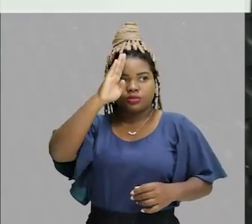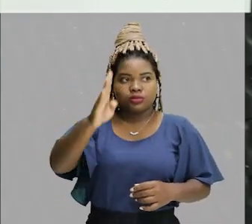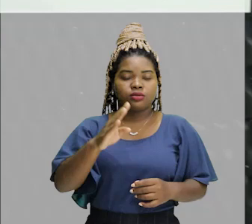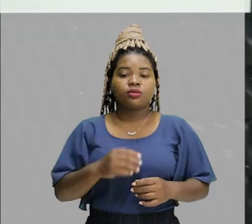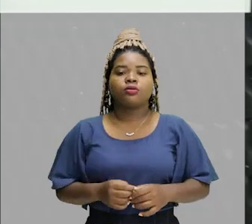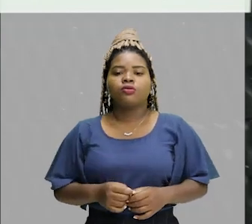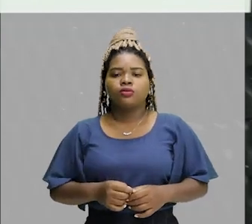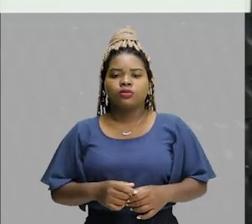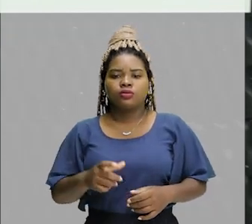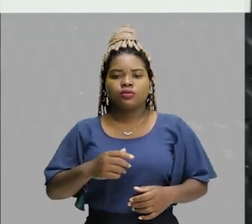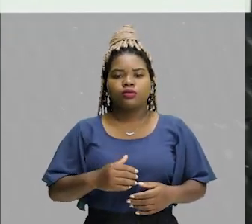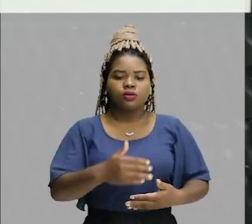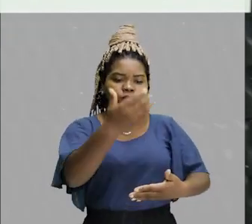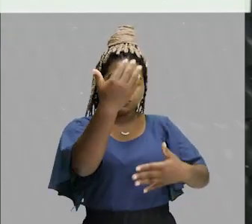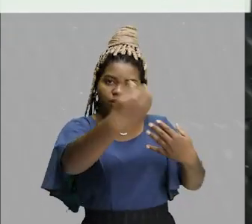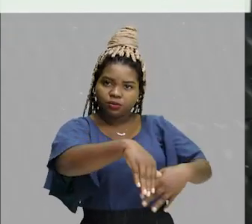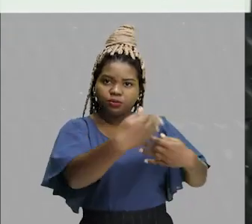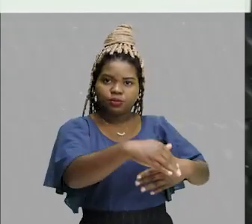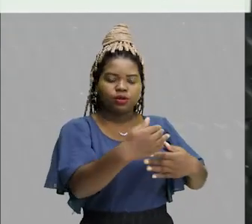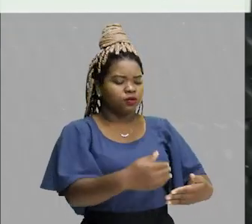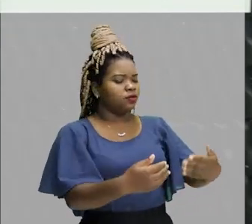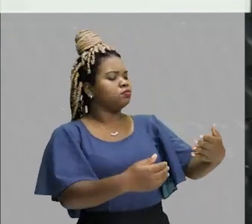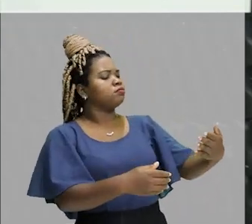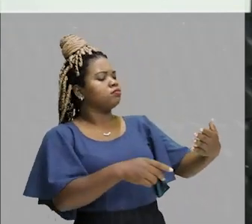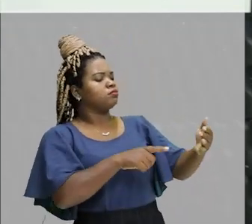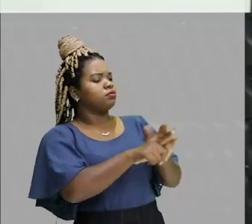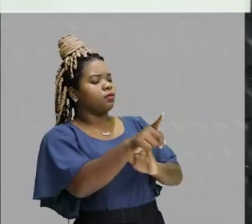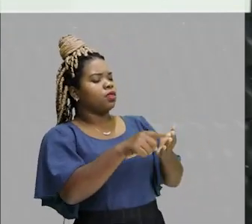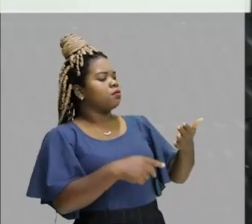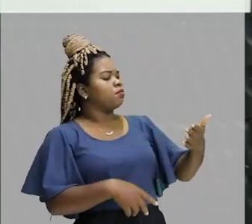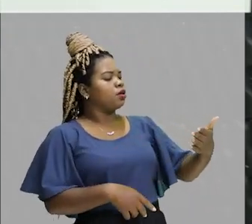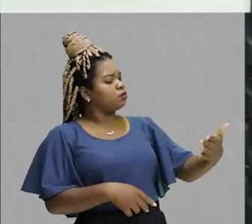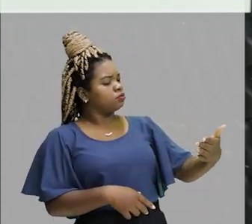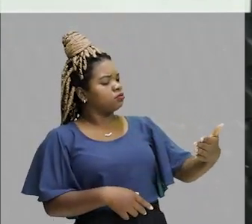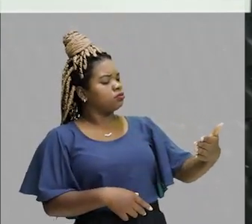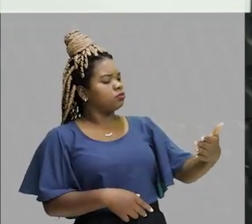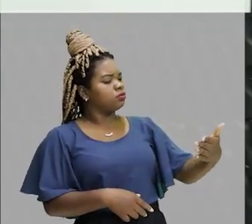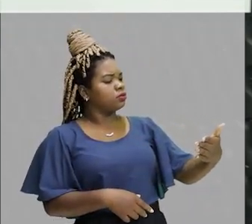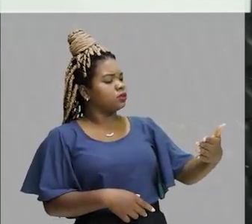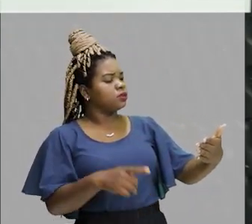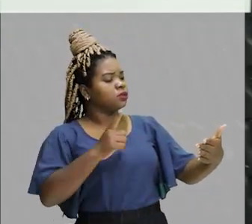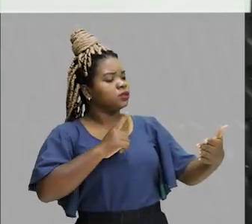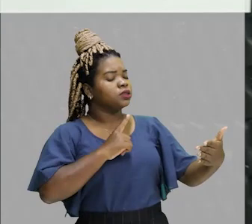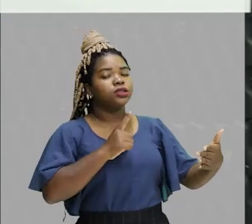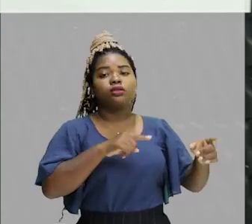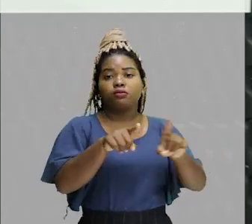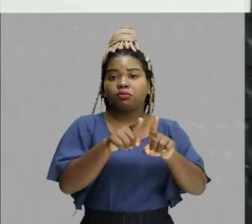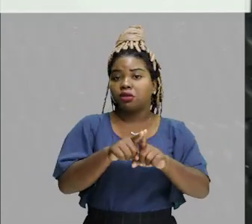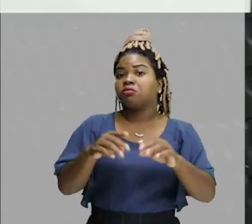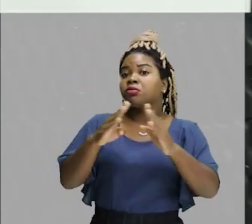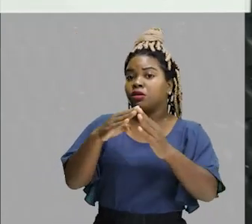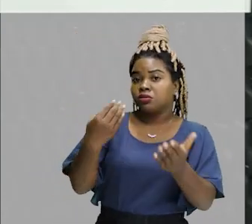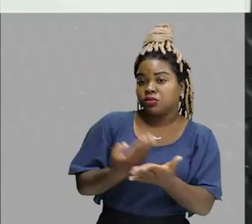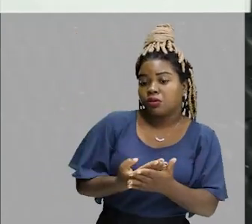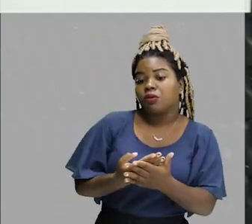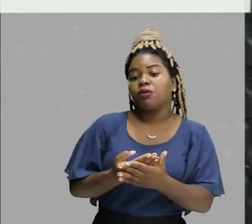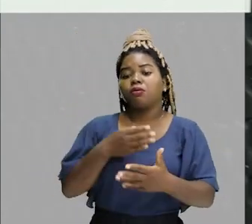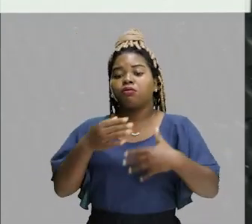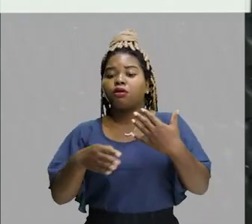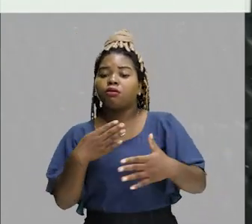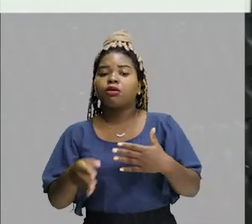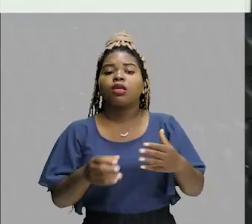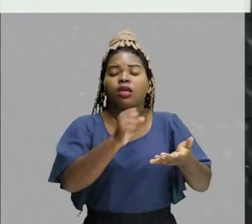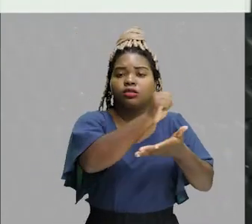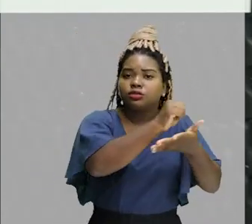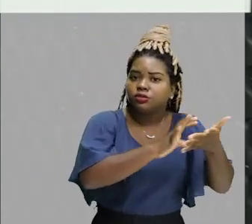do vestibular, por exemplo, quando você pega uma questão no livro, quando você pega uma prova na escola, ou qualquer exercício que